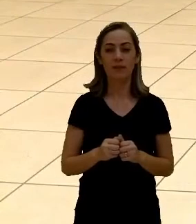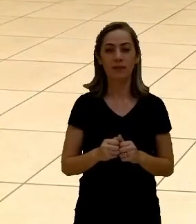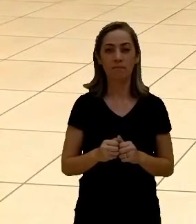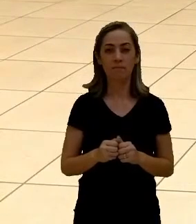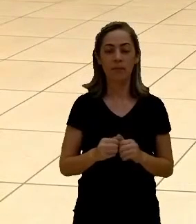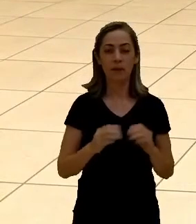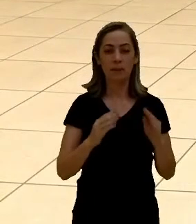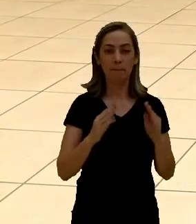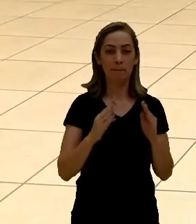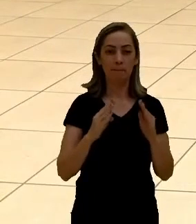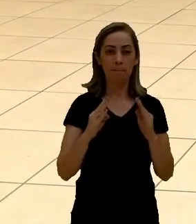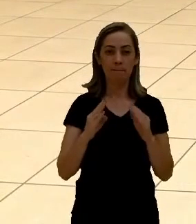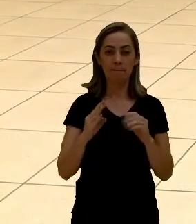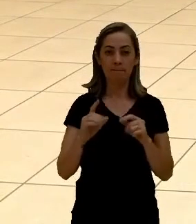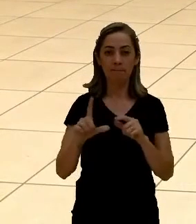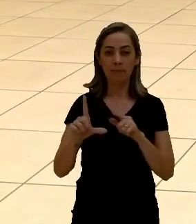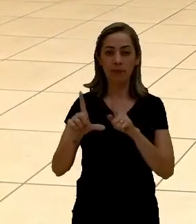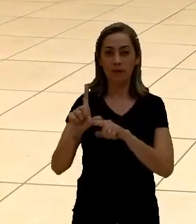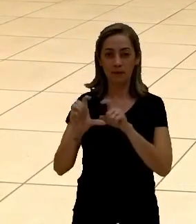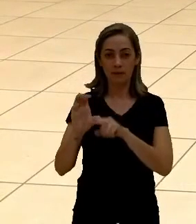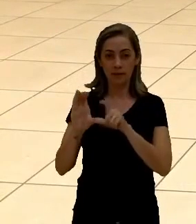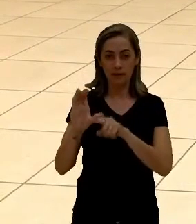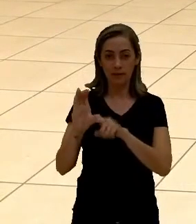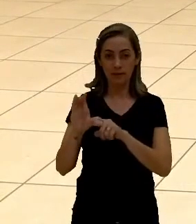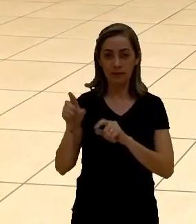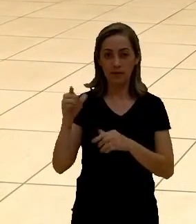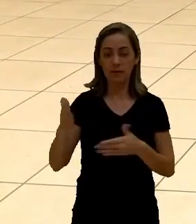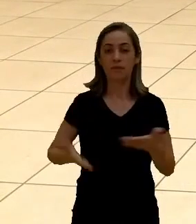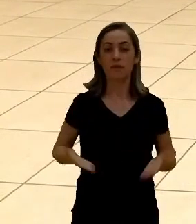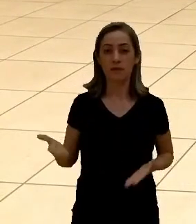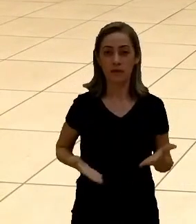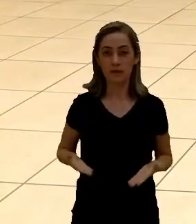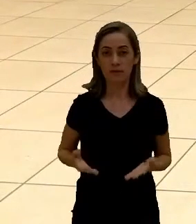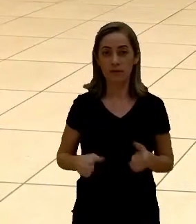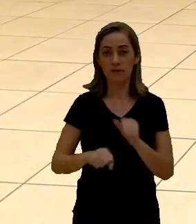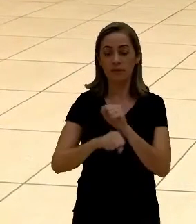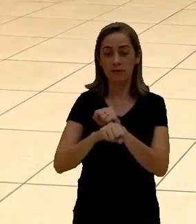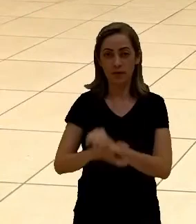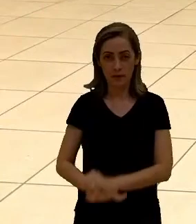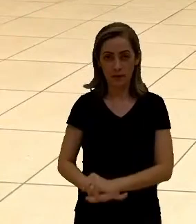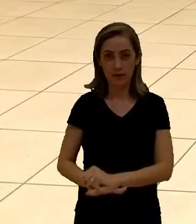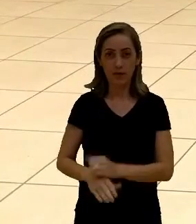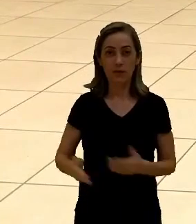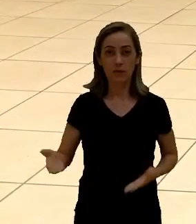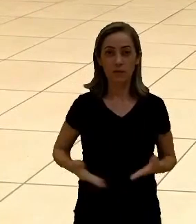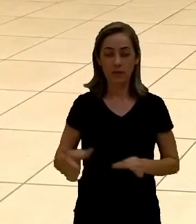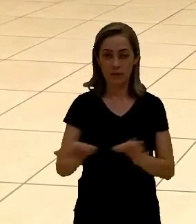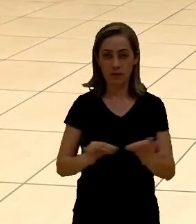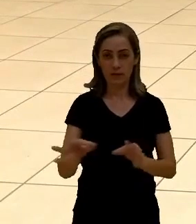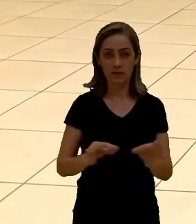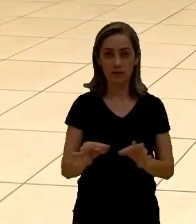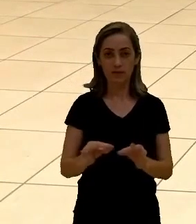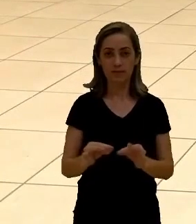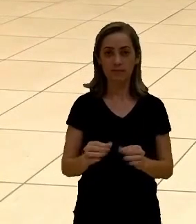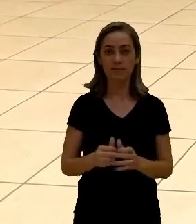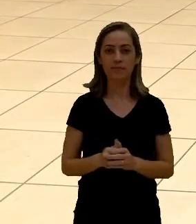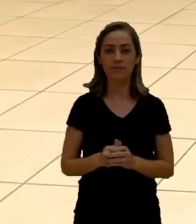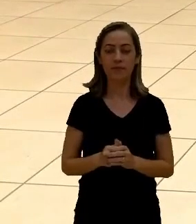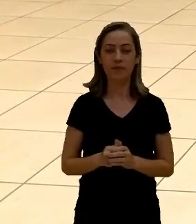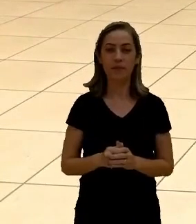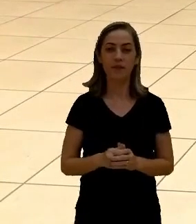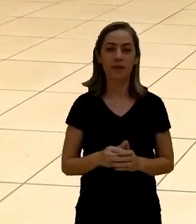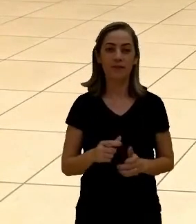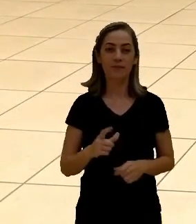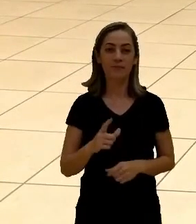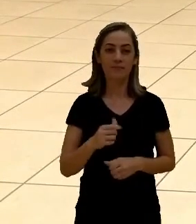Catedral para servir a arquidiocese como mestre de cerimônias então vocês tiveram o meu chefe há